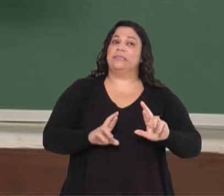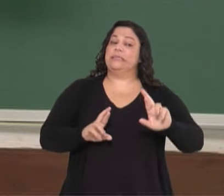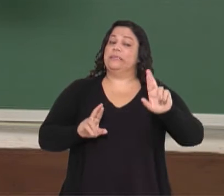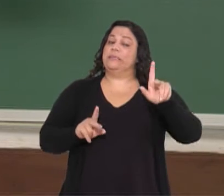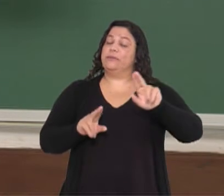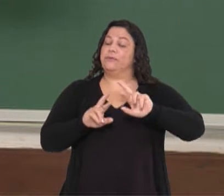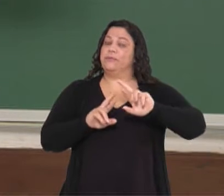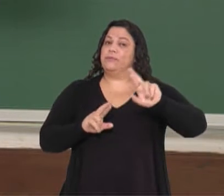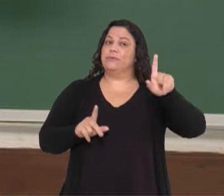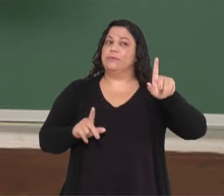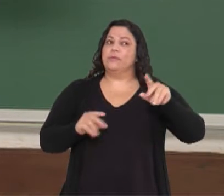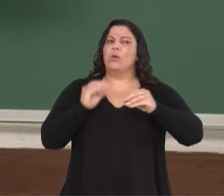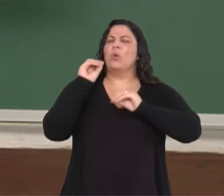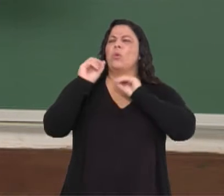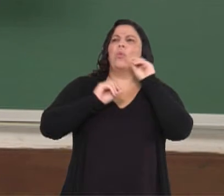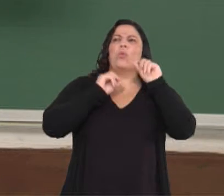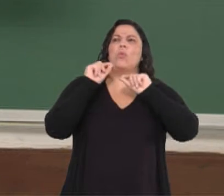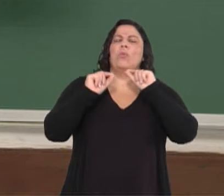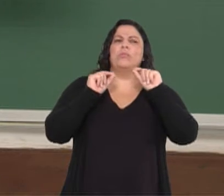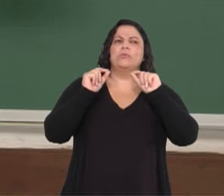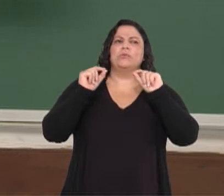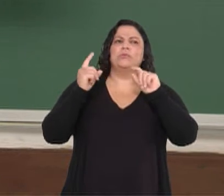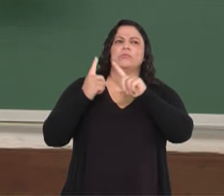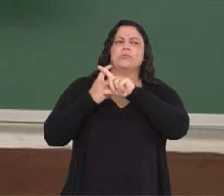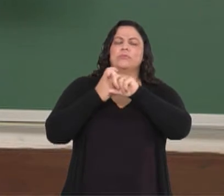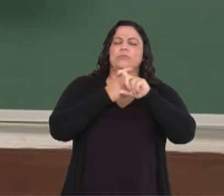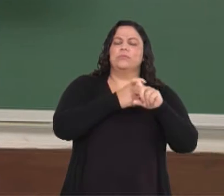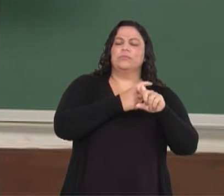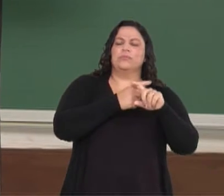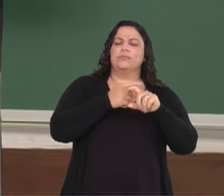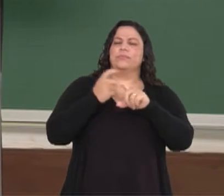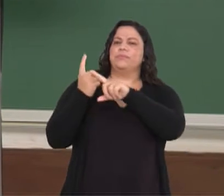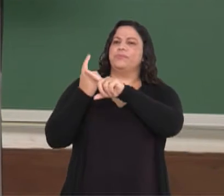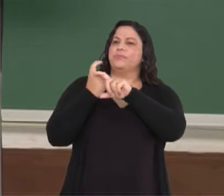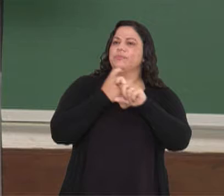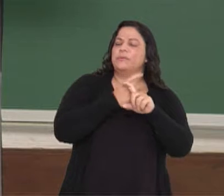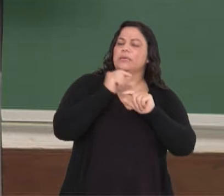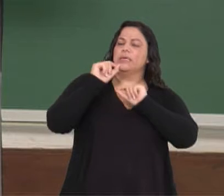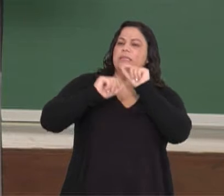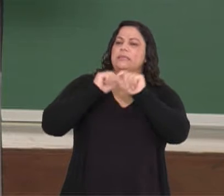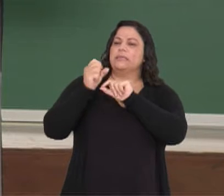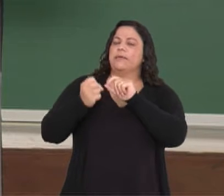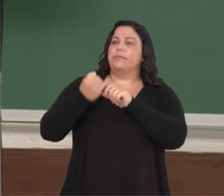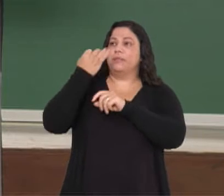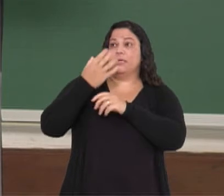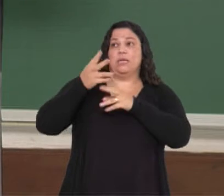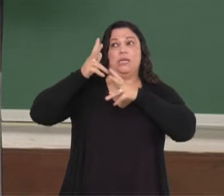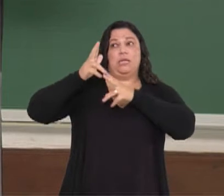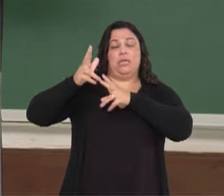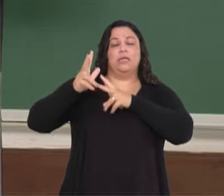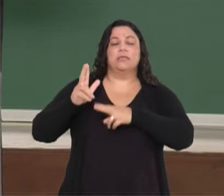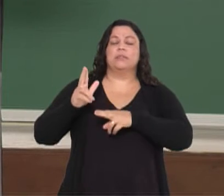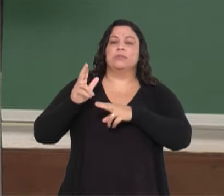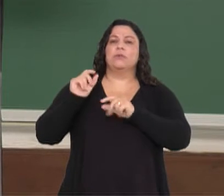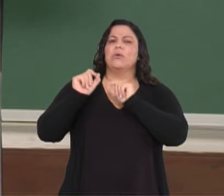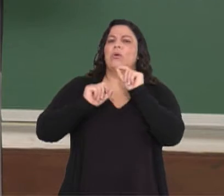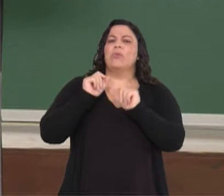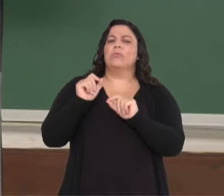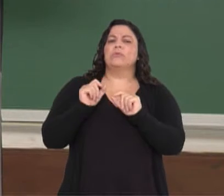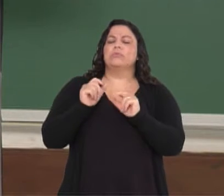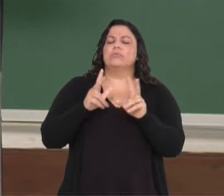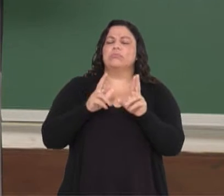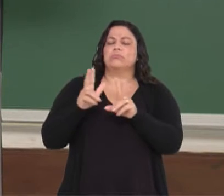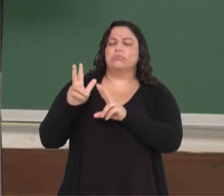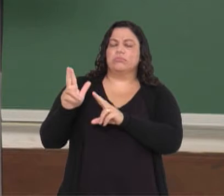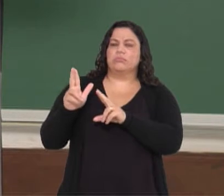vai colocar colunando abaixo sempre quando as variáveis forem iguais, você buscar qual é a variável de mesmo